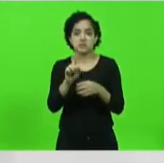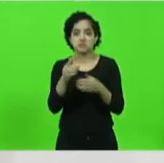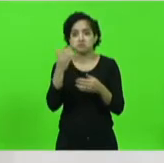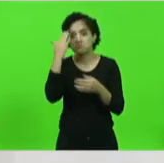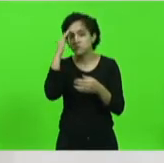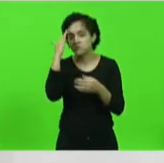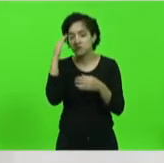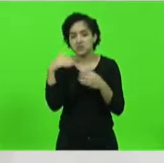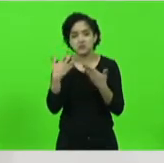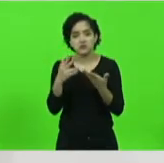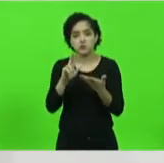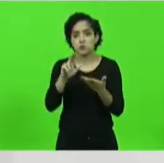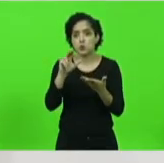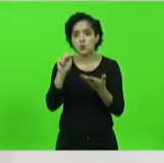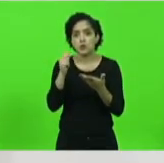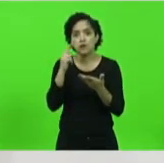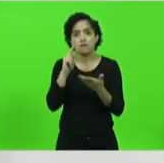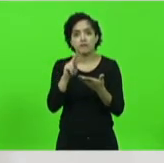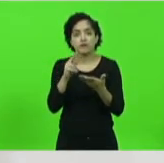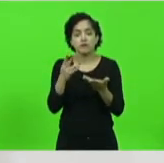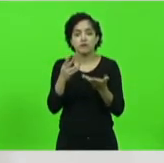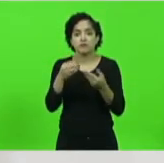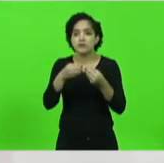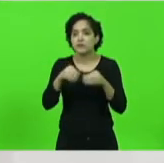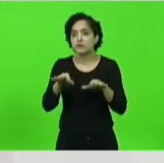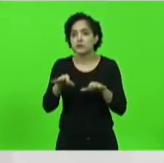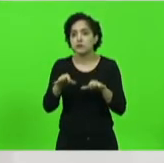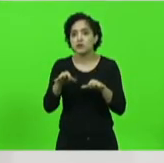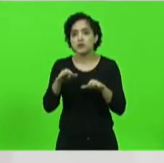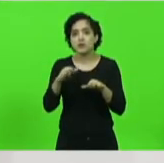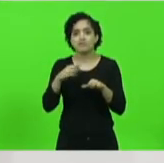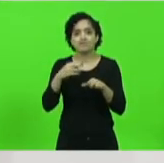Assembleia, foi prejudicado, não posso nem votar.